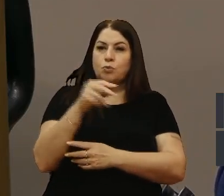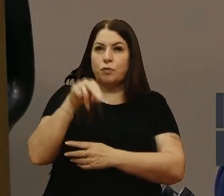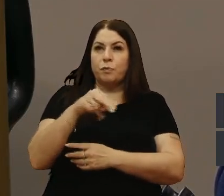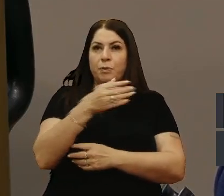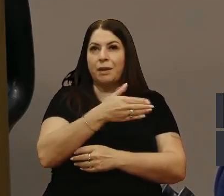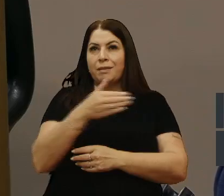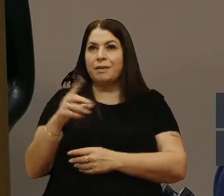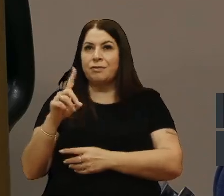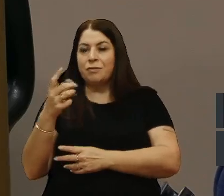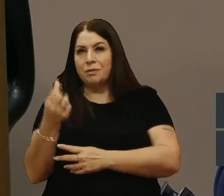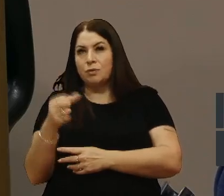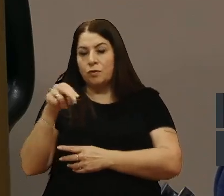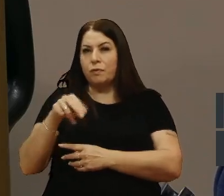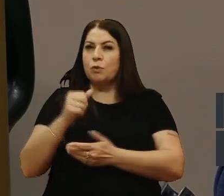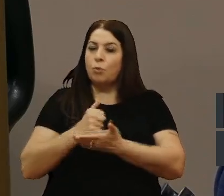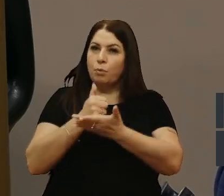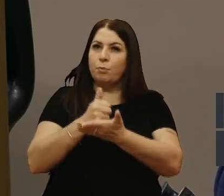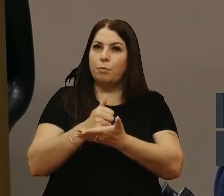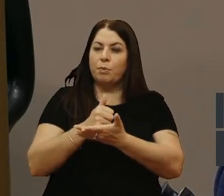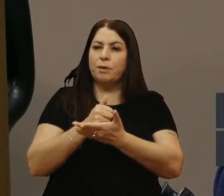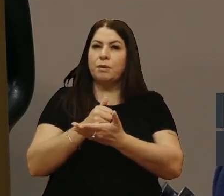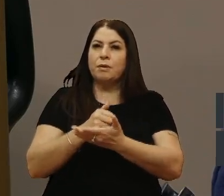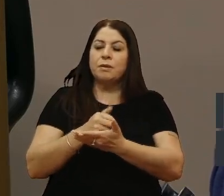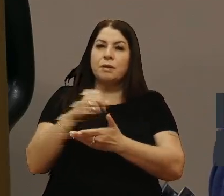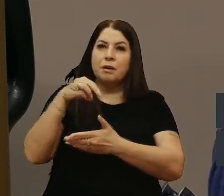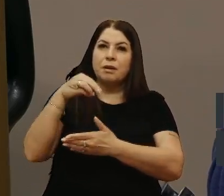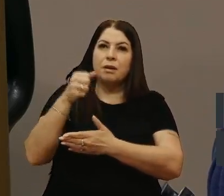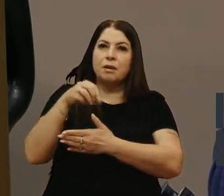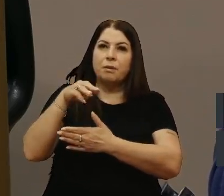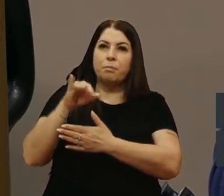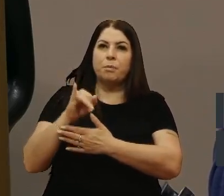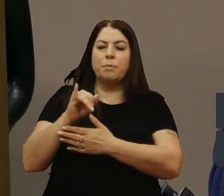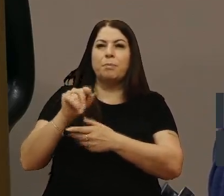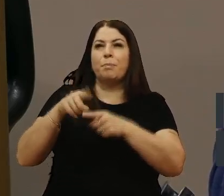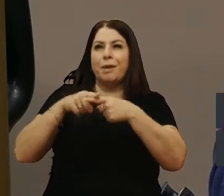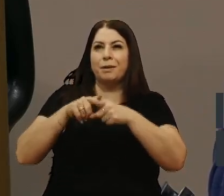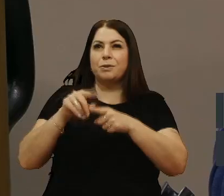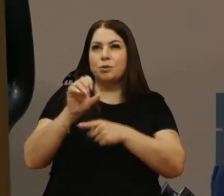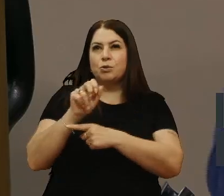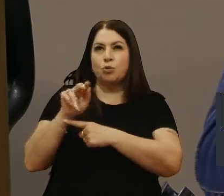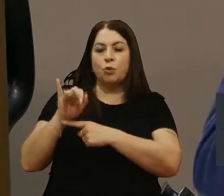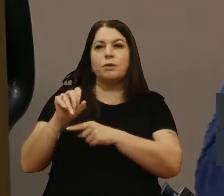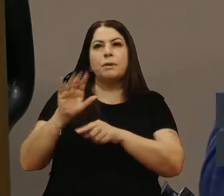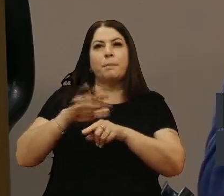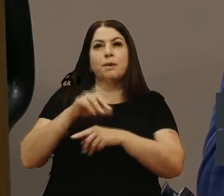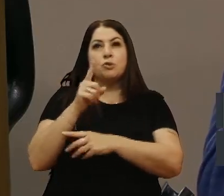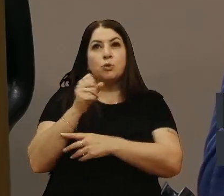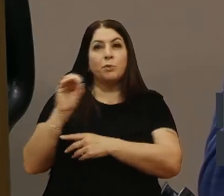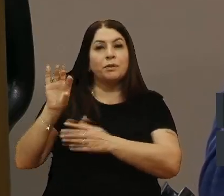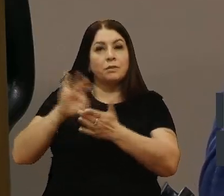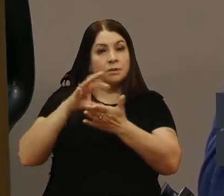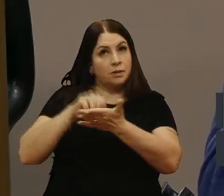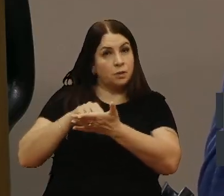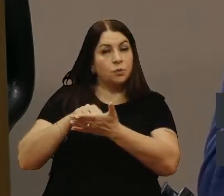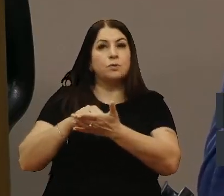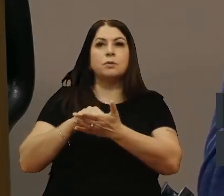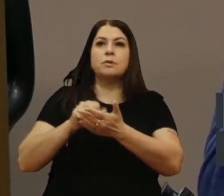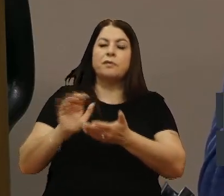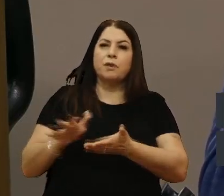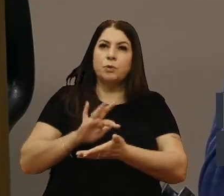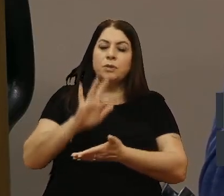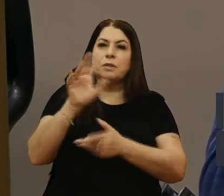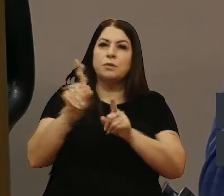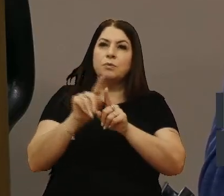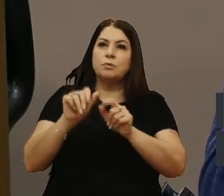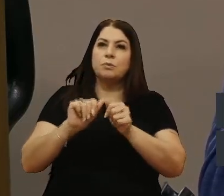16 de novembro, com o apoio da Up Bike Story, com mais de 180 inscritos, então valorizando aí o esporte e o